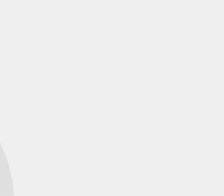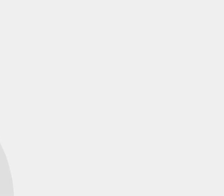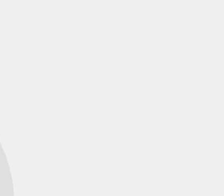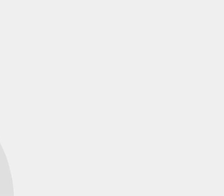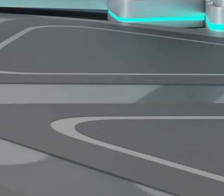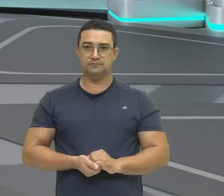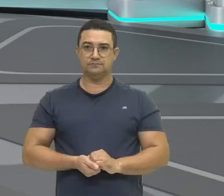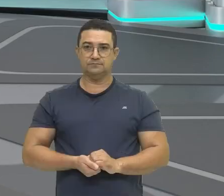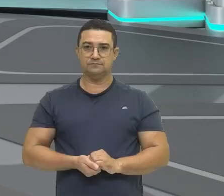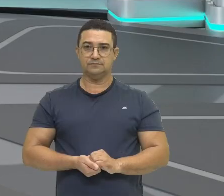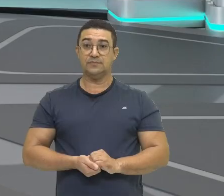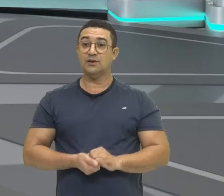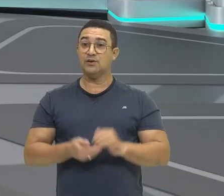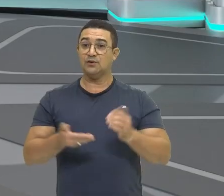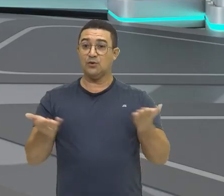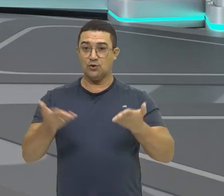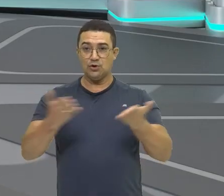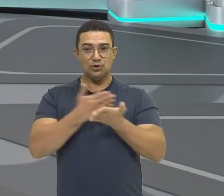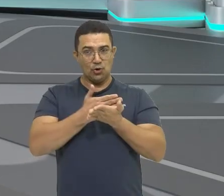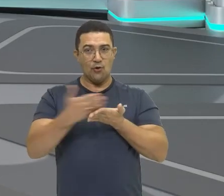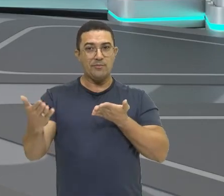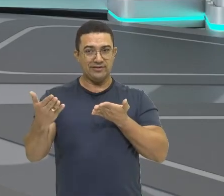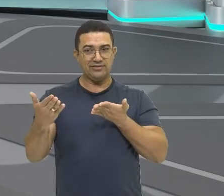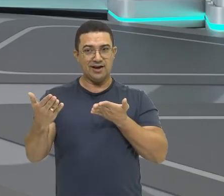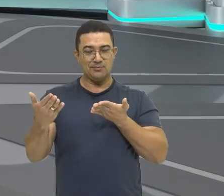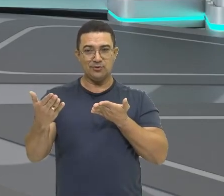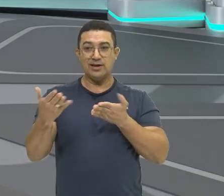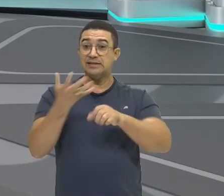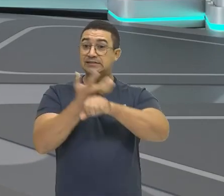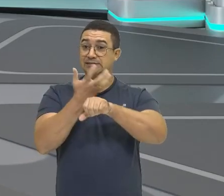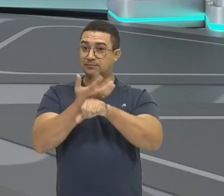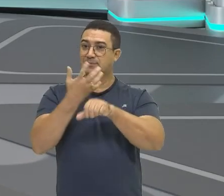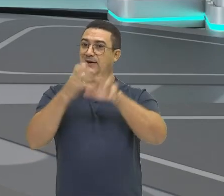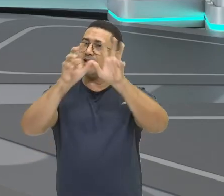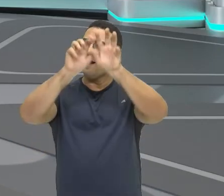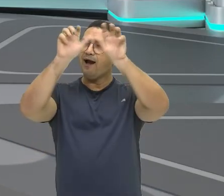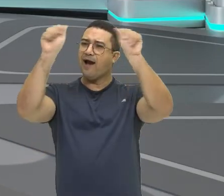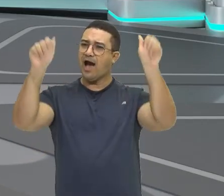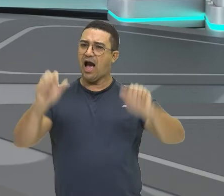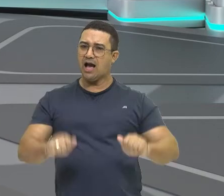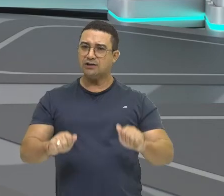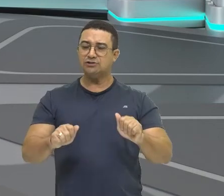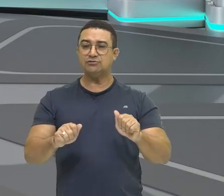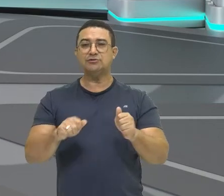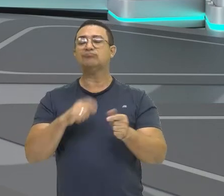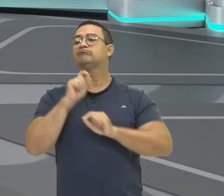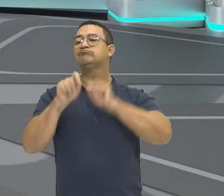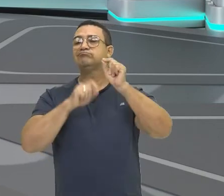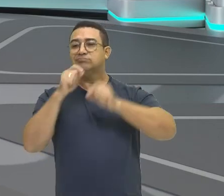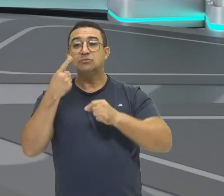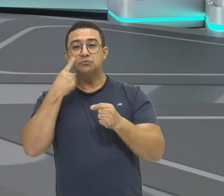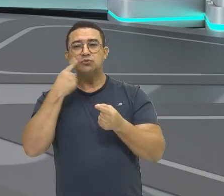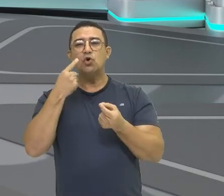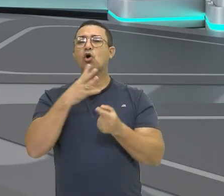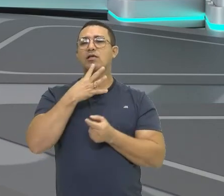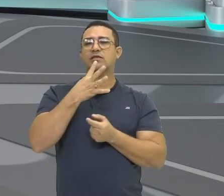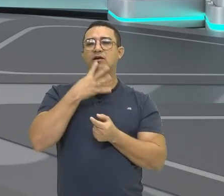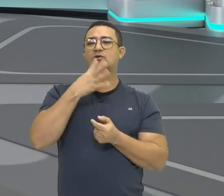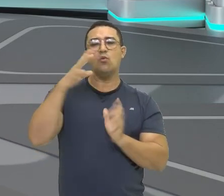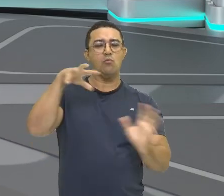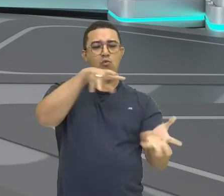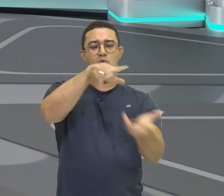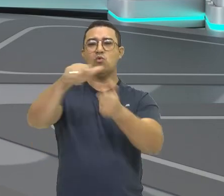E hoje nós começamos o nosso componente de arte, né, Lúcia? A gente começou a nossa viagem pelo mundo das artes. E a